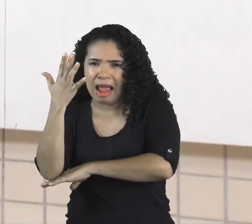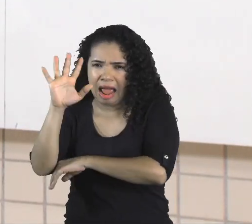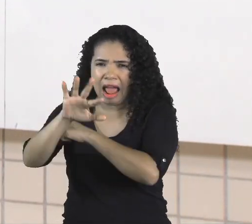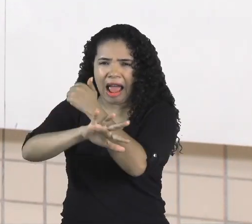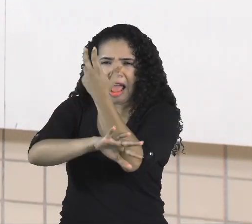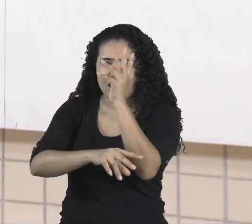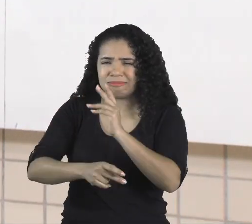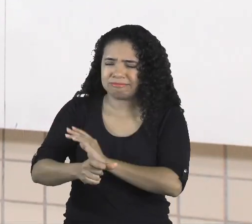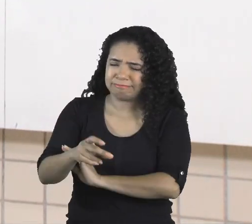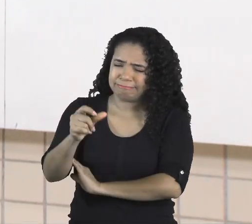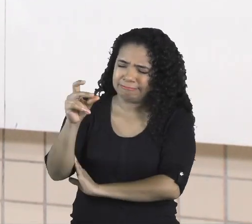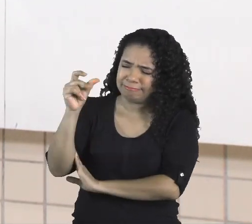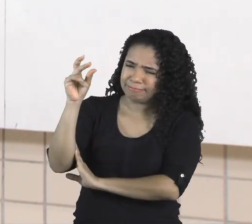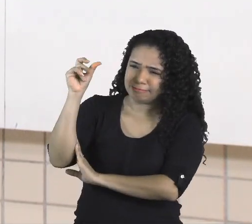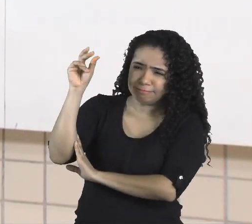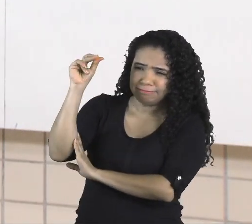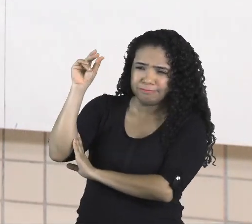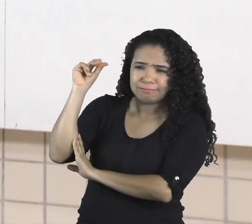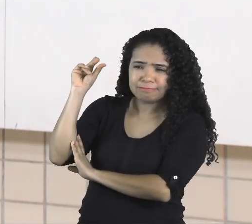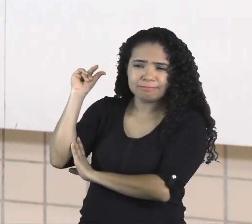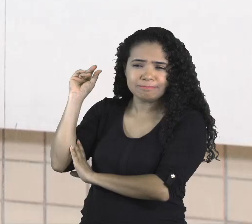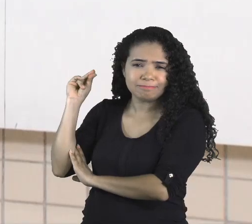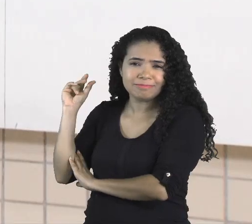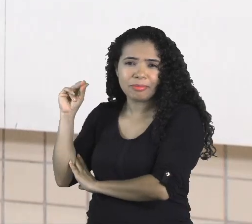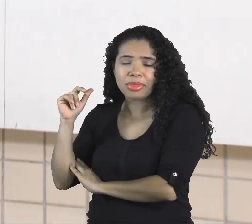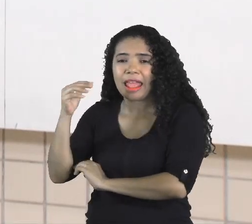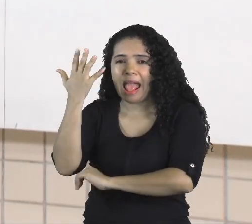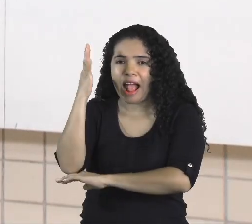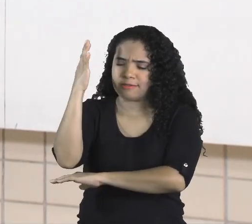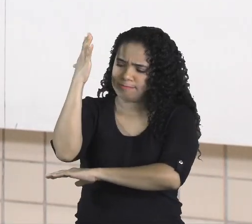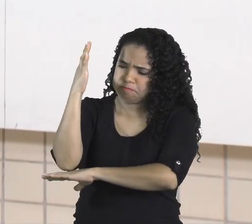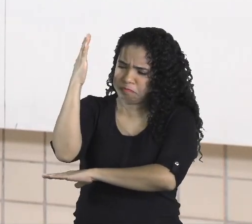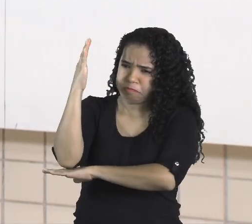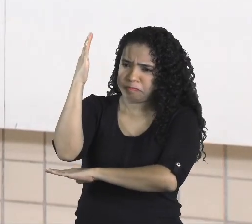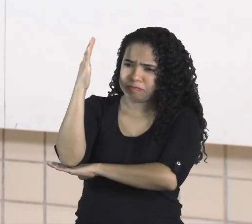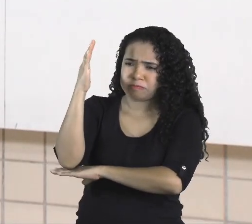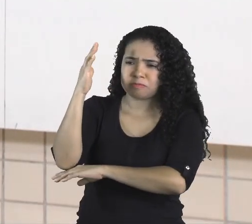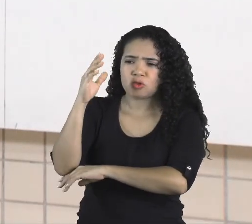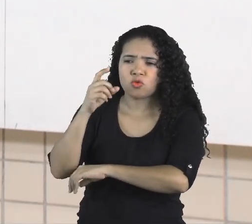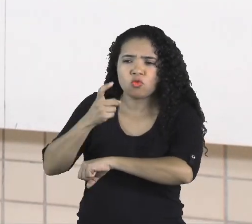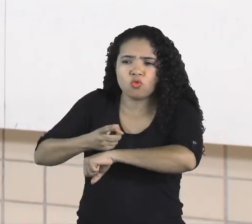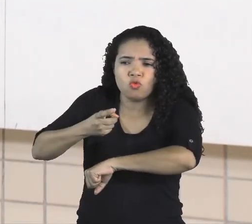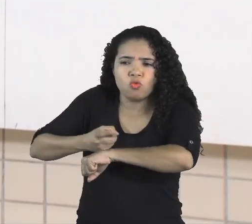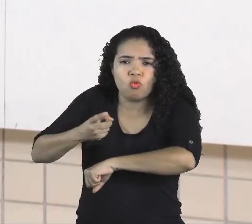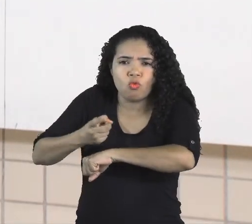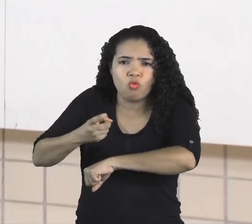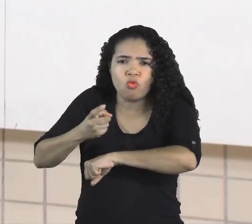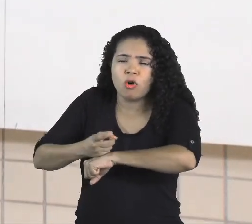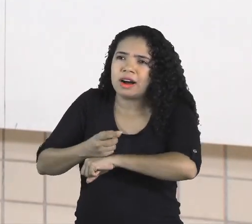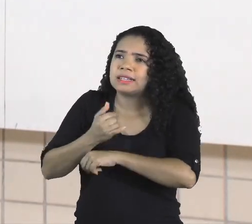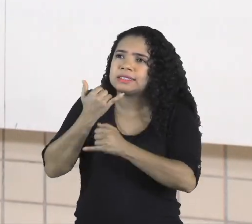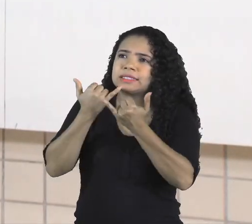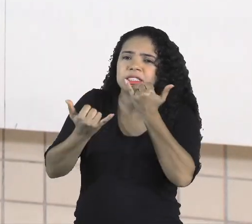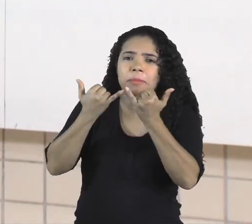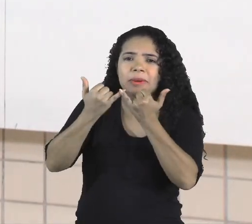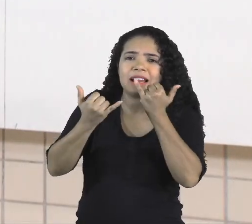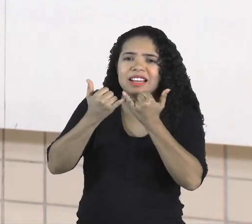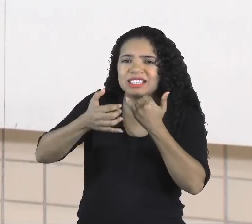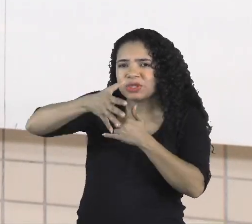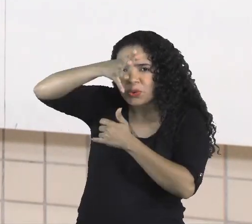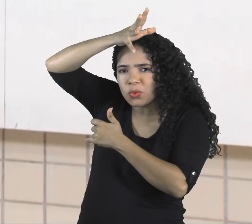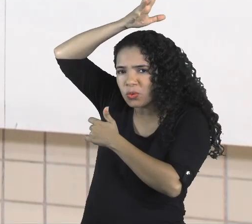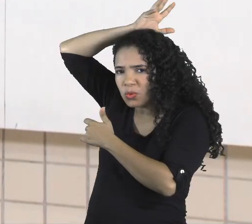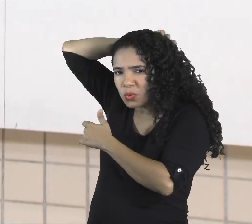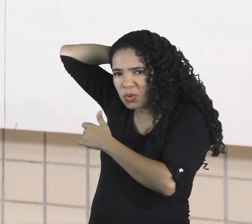muito antigas, sabe? São fósseis, tipo aqueles ossos dos dinossauros, pois é, são